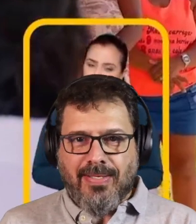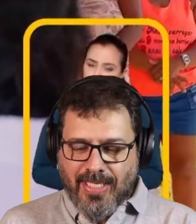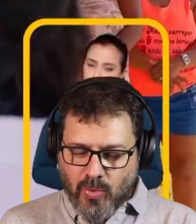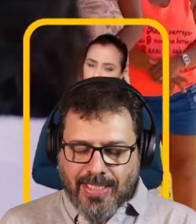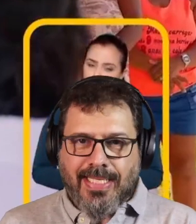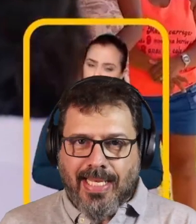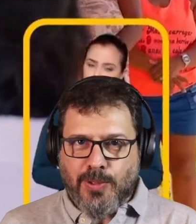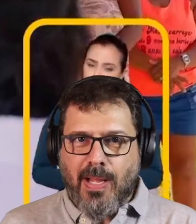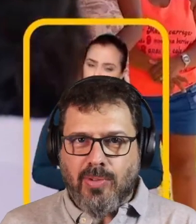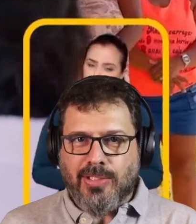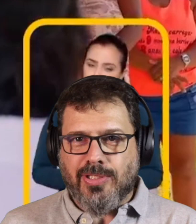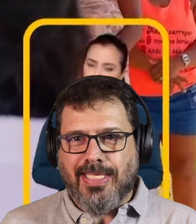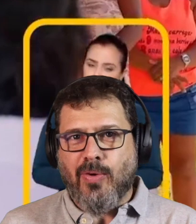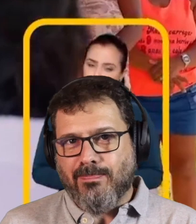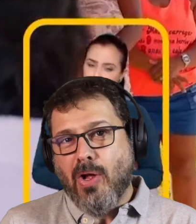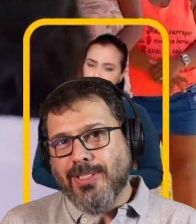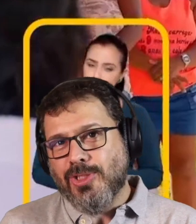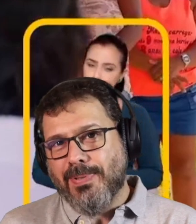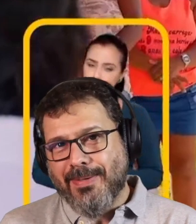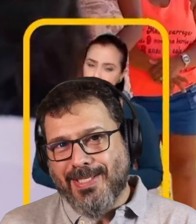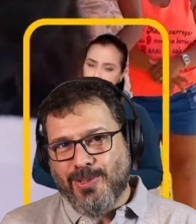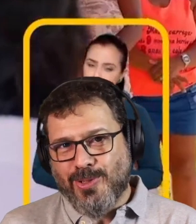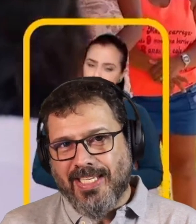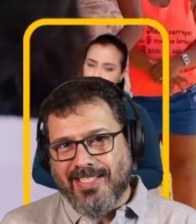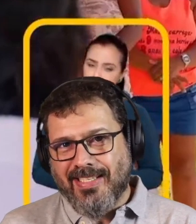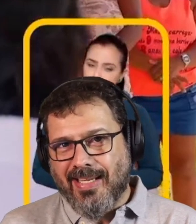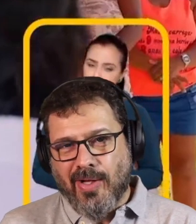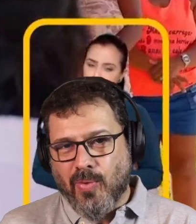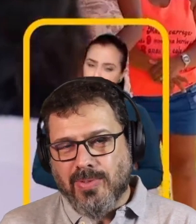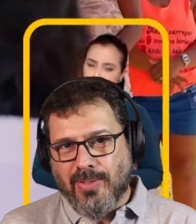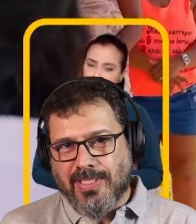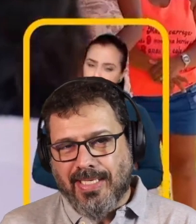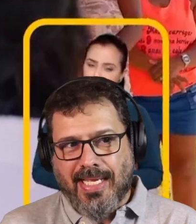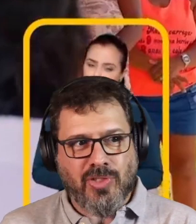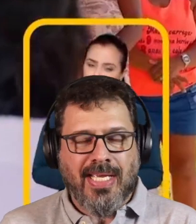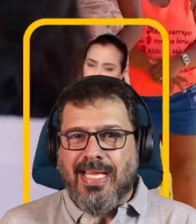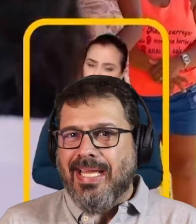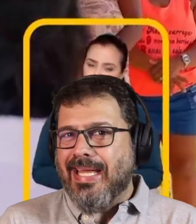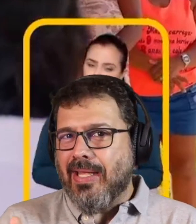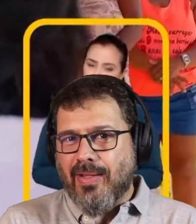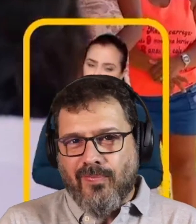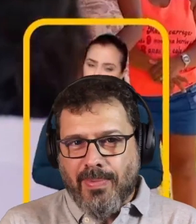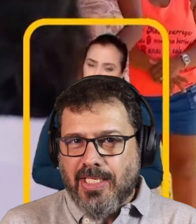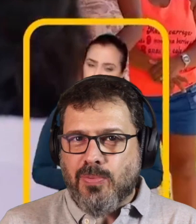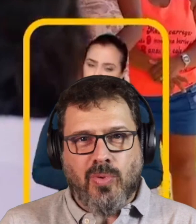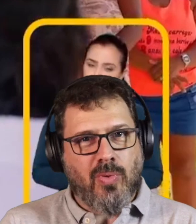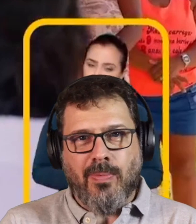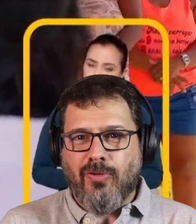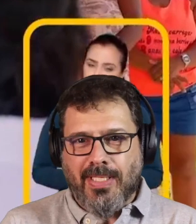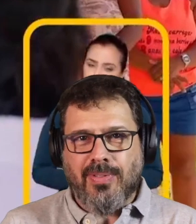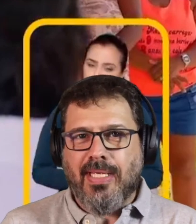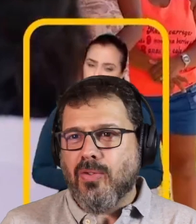Mas você vê todas aquelas pautas que eram pautas tipicamente de esquerda há alguns anos atrás, o feminismo,